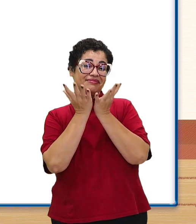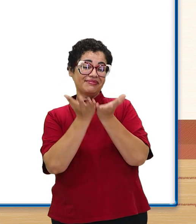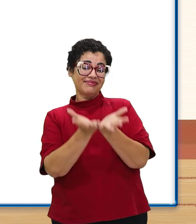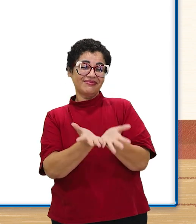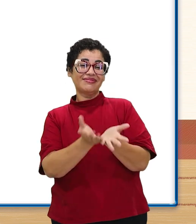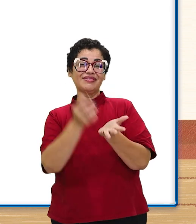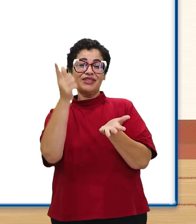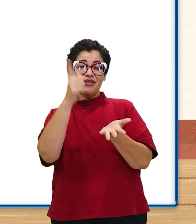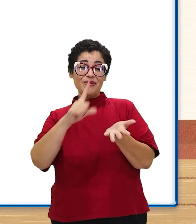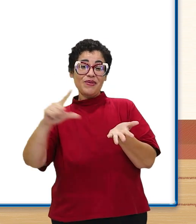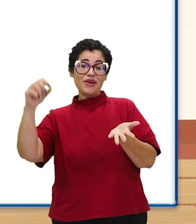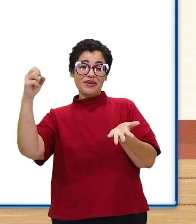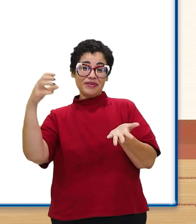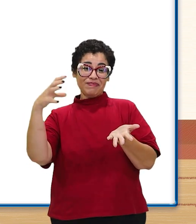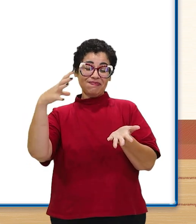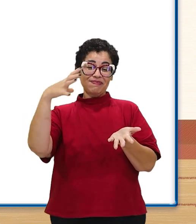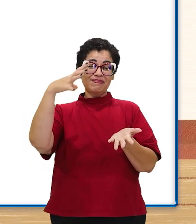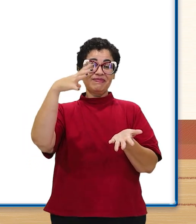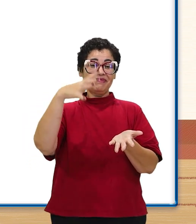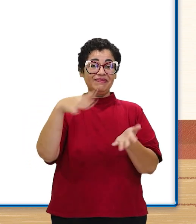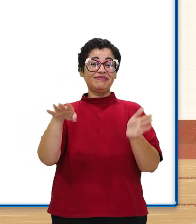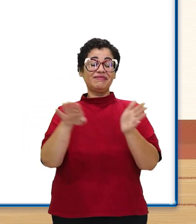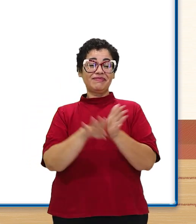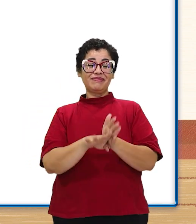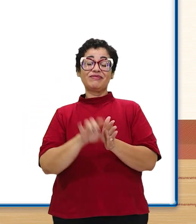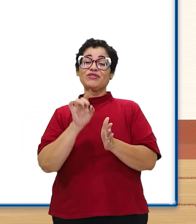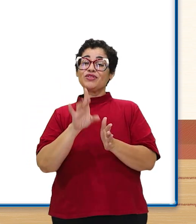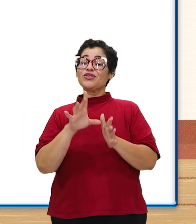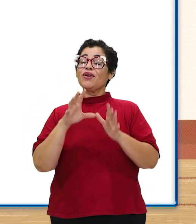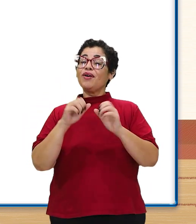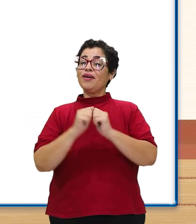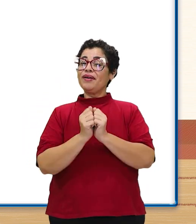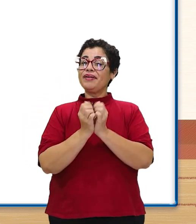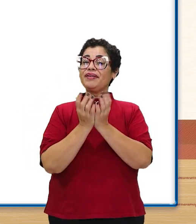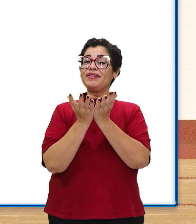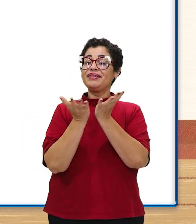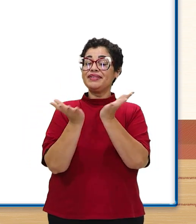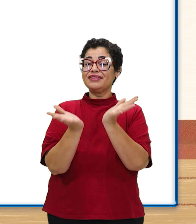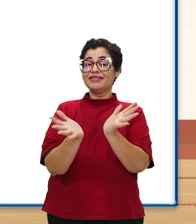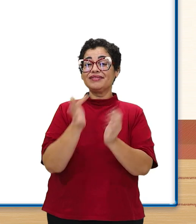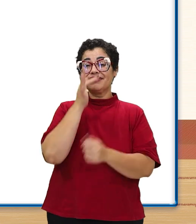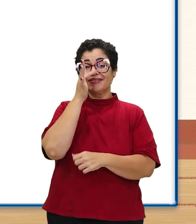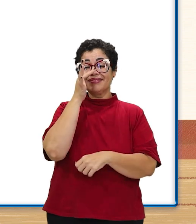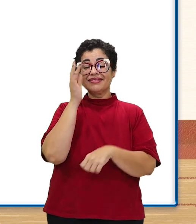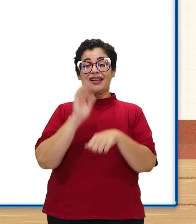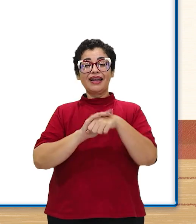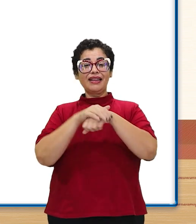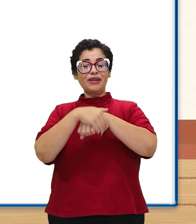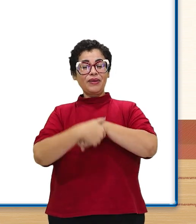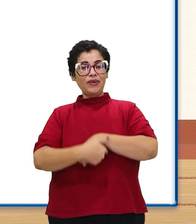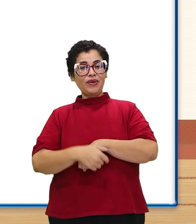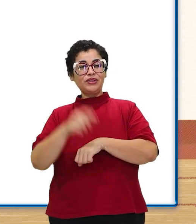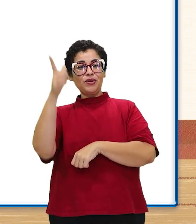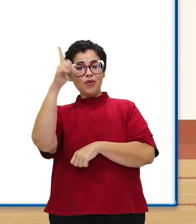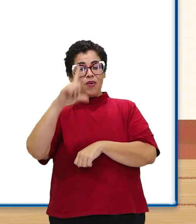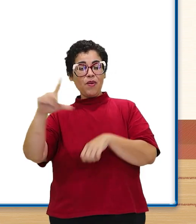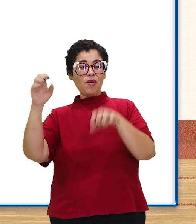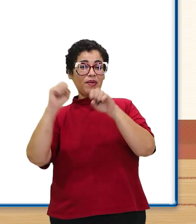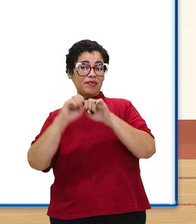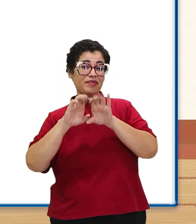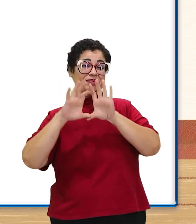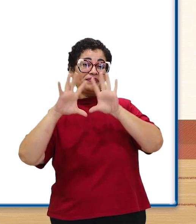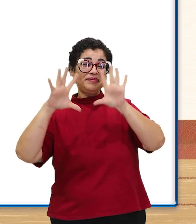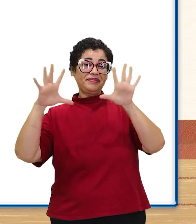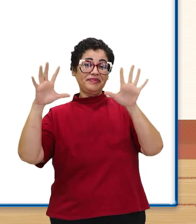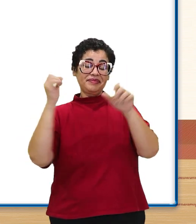aquela lua brilhante chegou. Só sai à noite depois que aquela